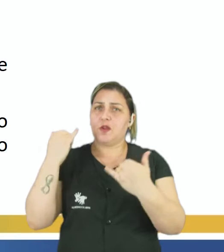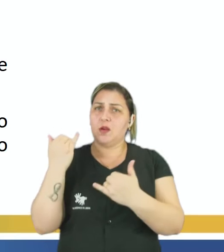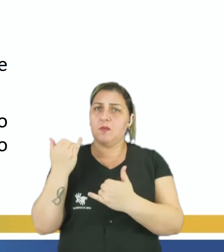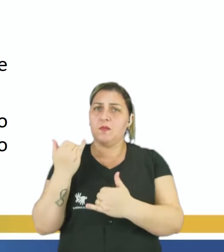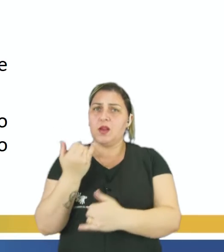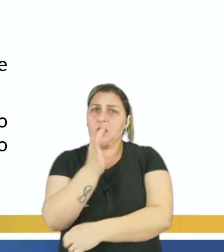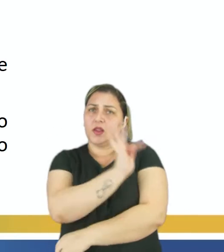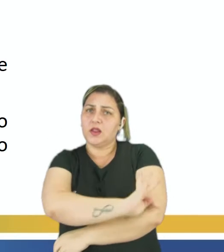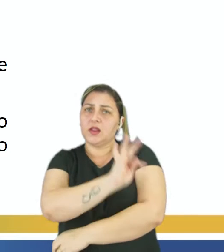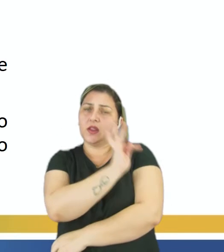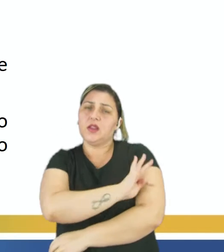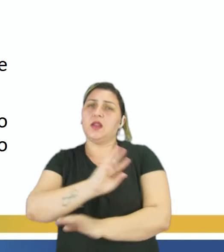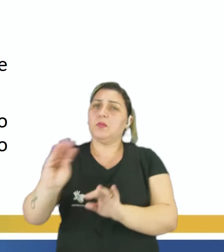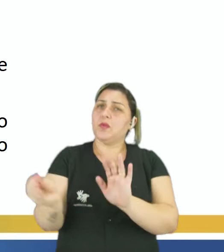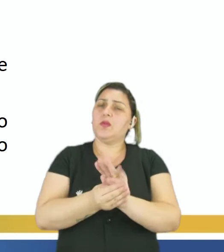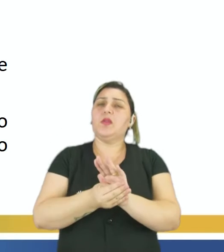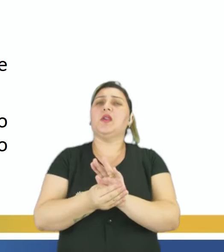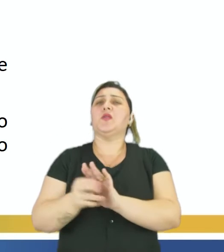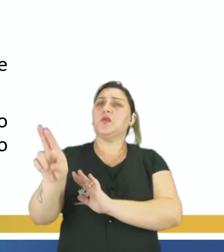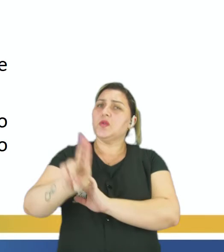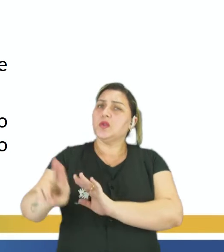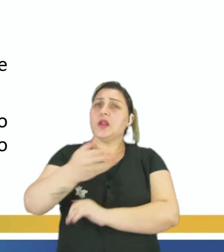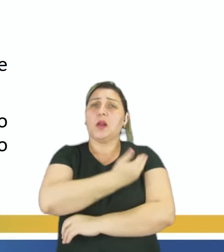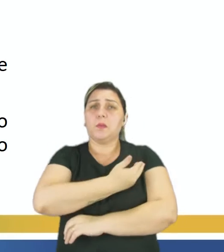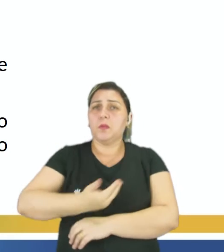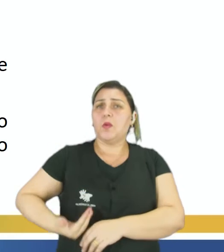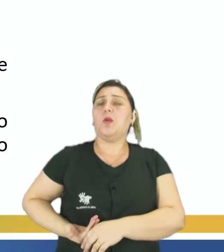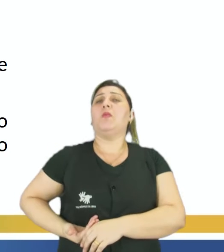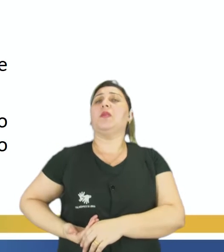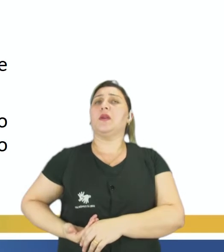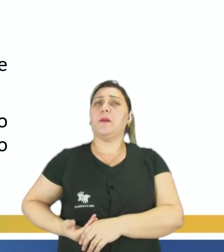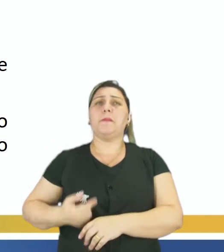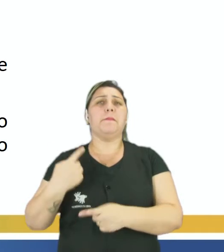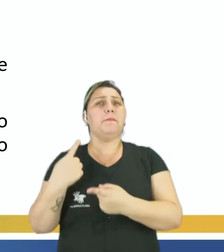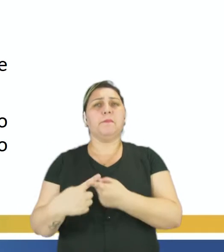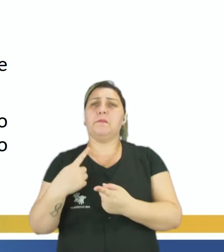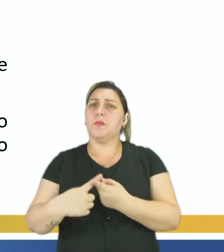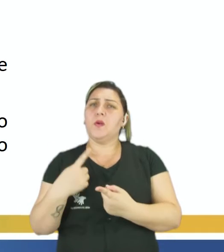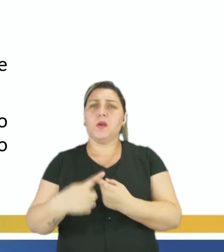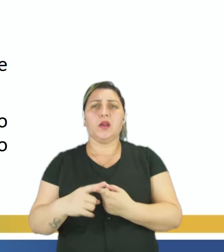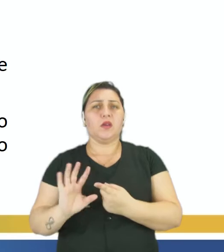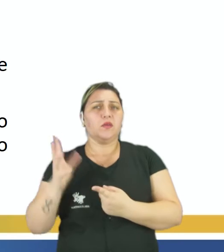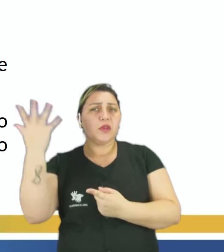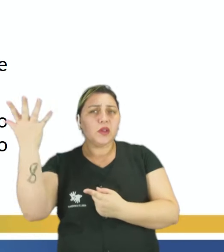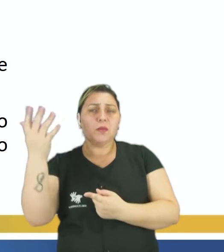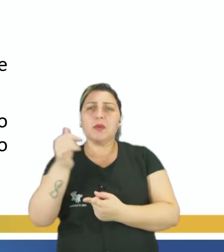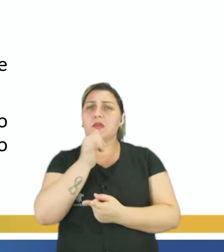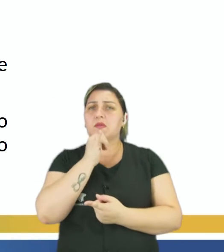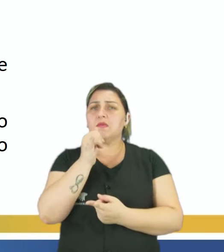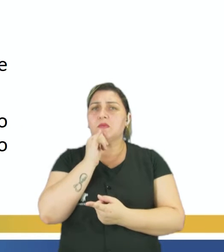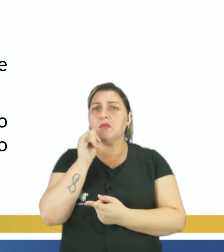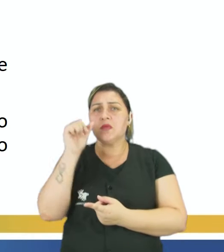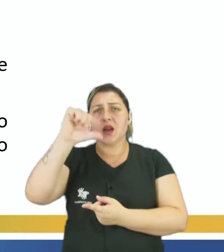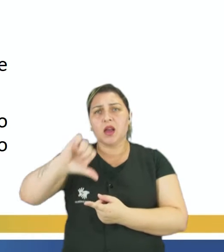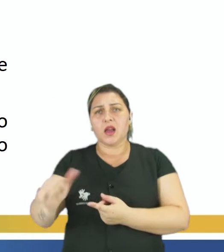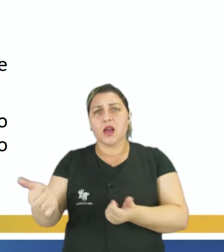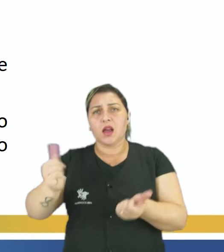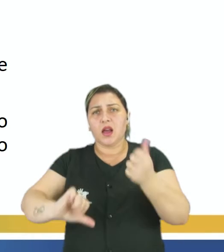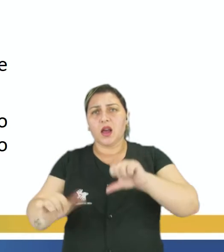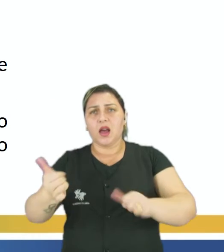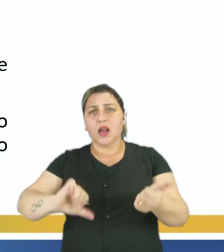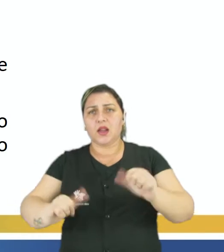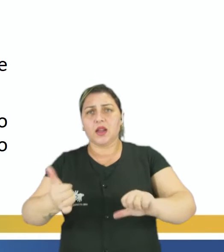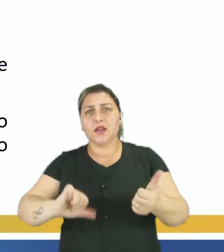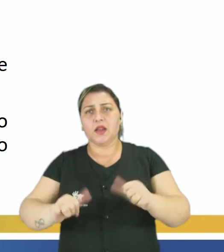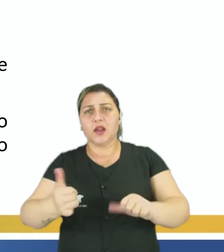podem ser colocadas aqui, de utilidade pública, para que serve, etc. Por exemplo, se você estiver analisando um filme, qual